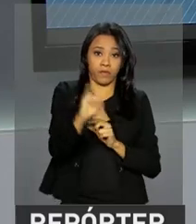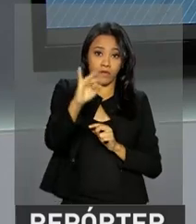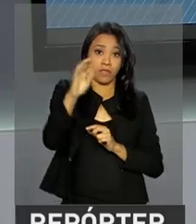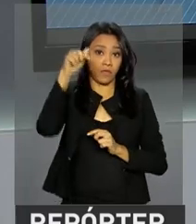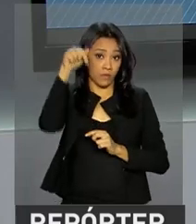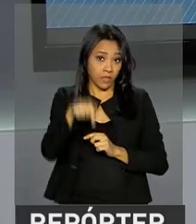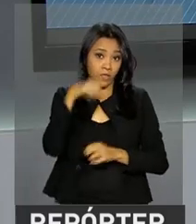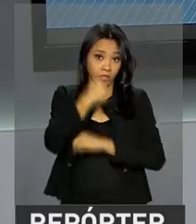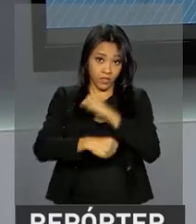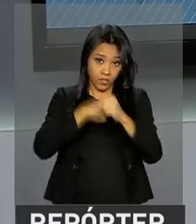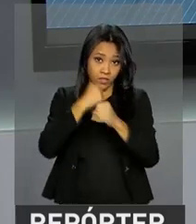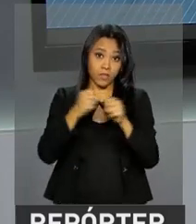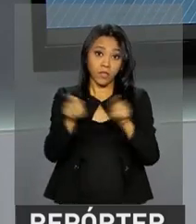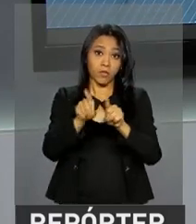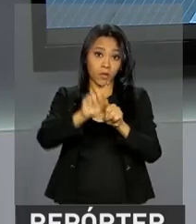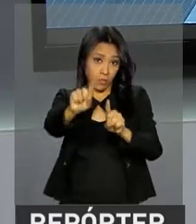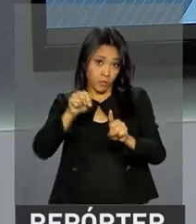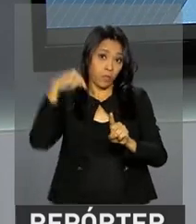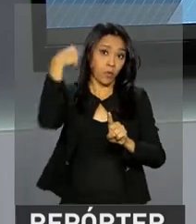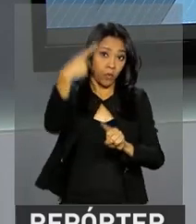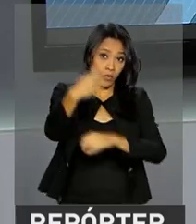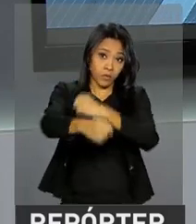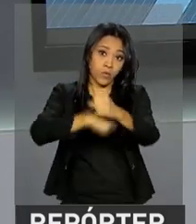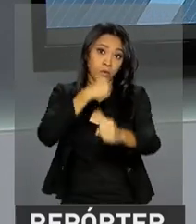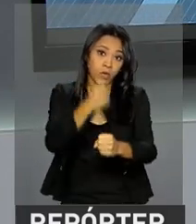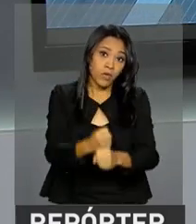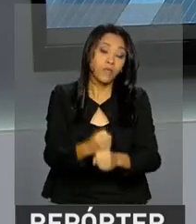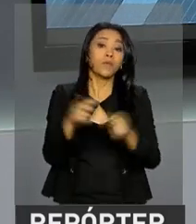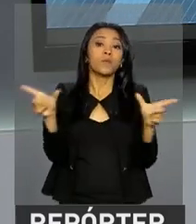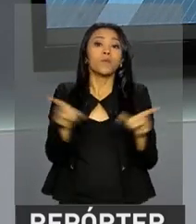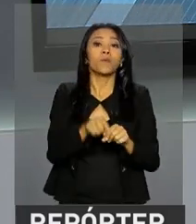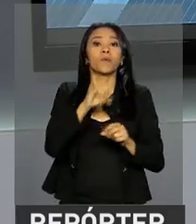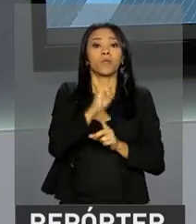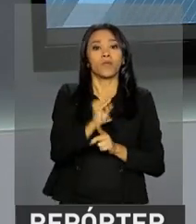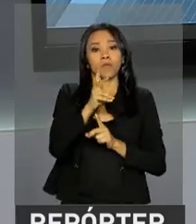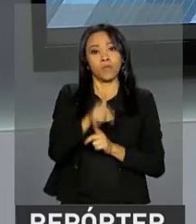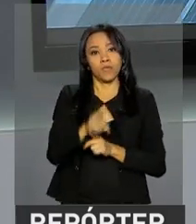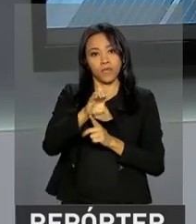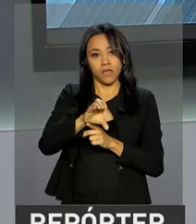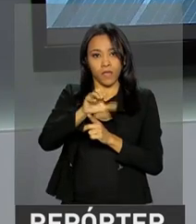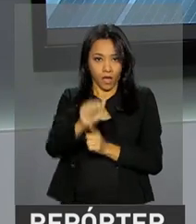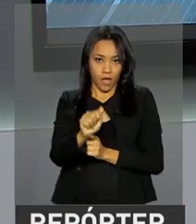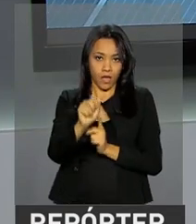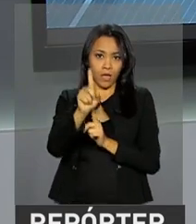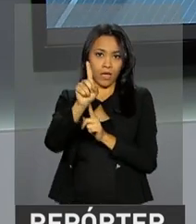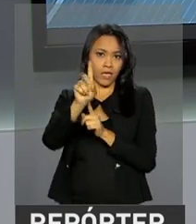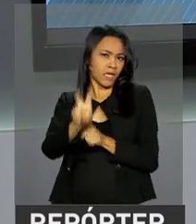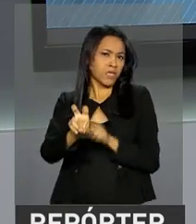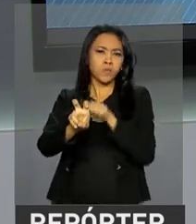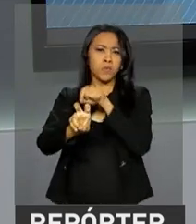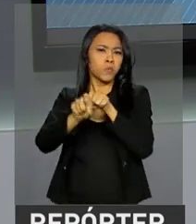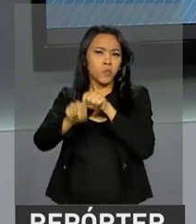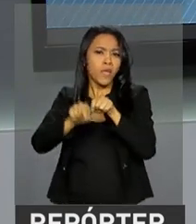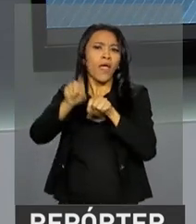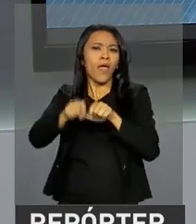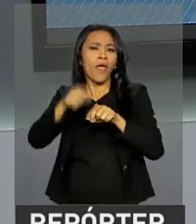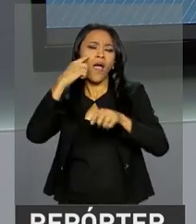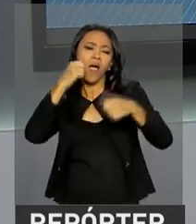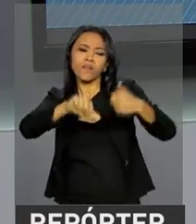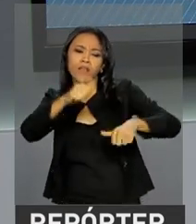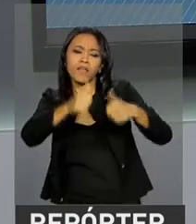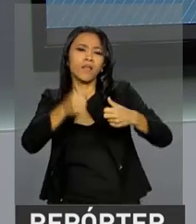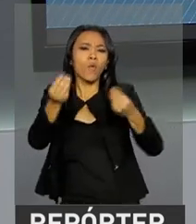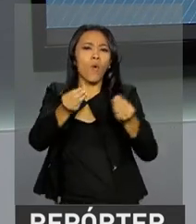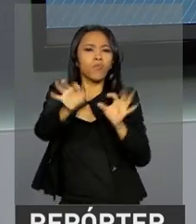e do próximo ano. O Índice Nacional de Preços ao Consumidor Amplo, o IPCA 15, considerado a prévia da inflação,